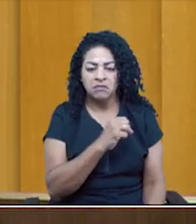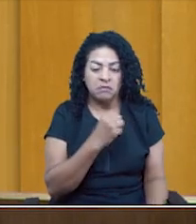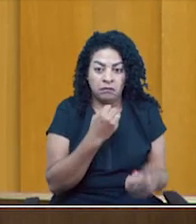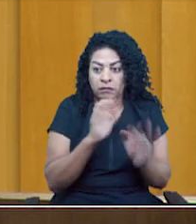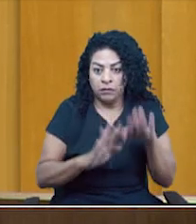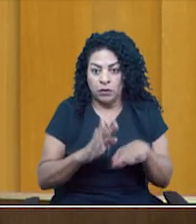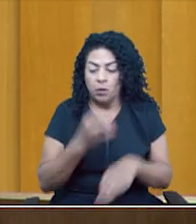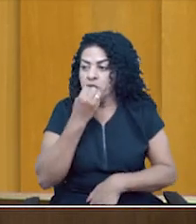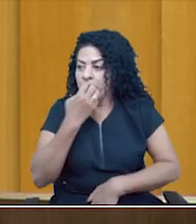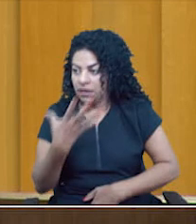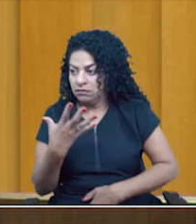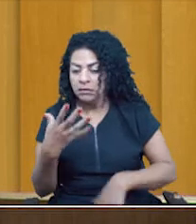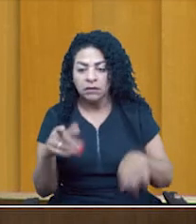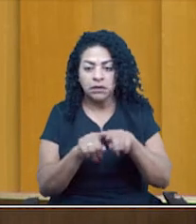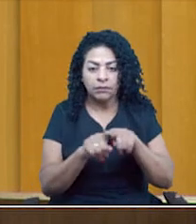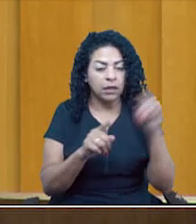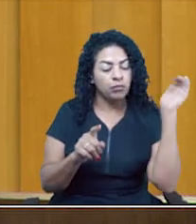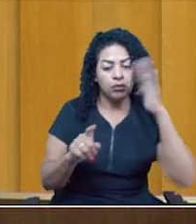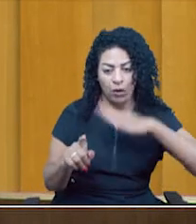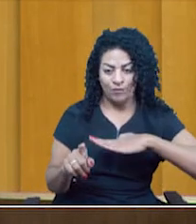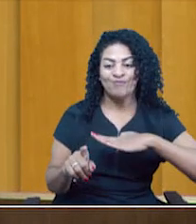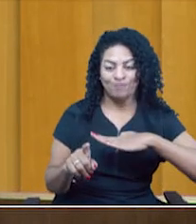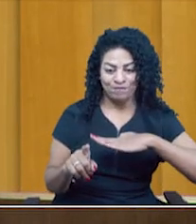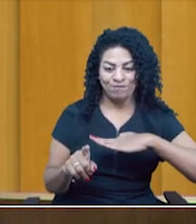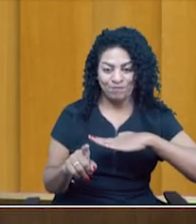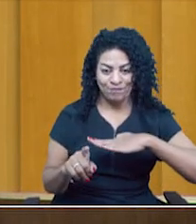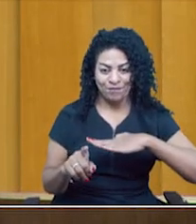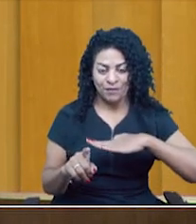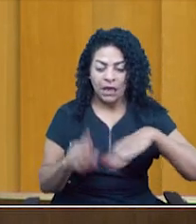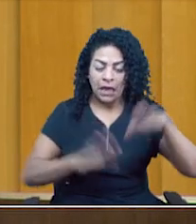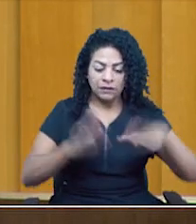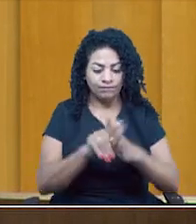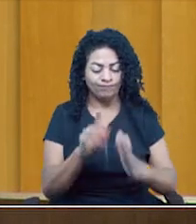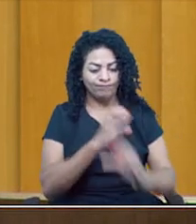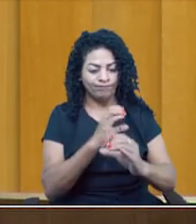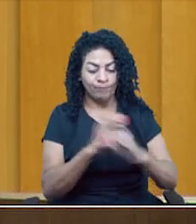colocado nos meios de comunicação, em especial redes sociais,